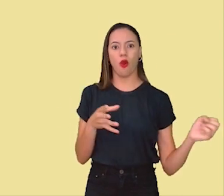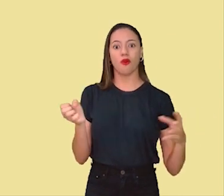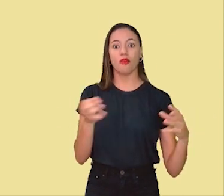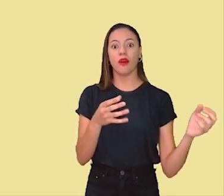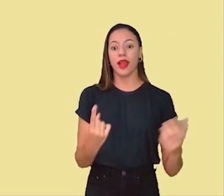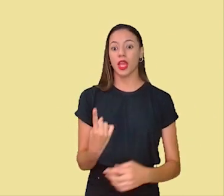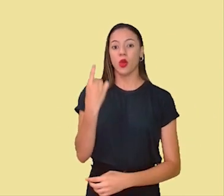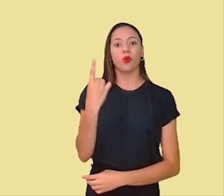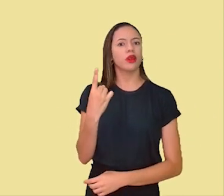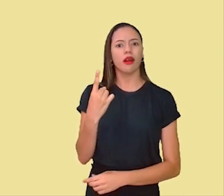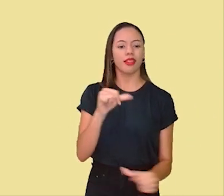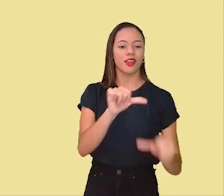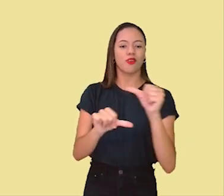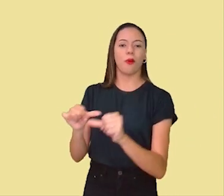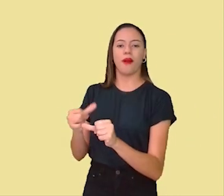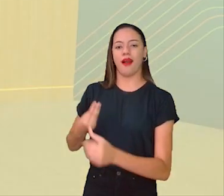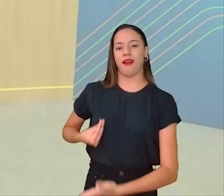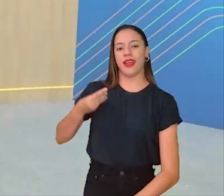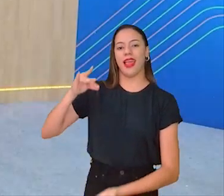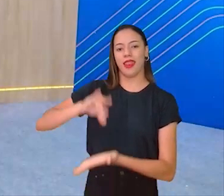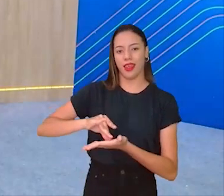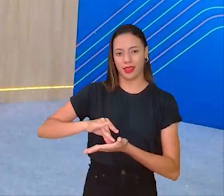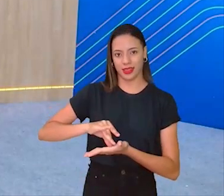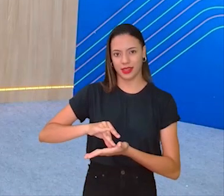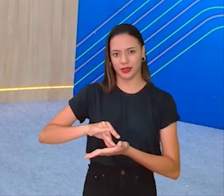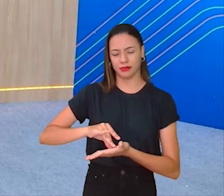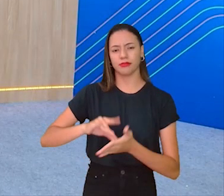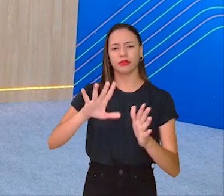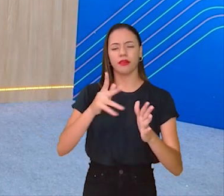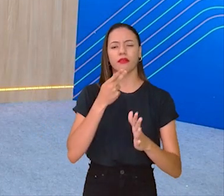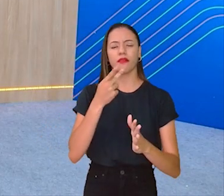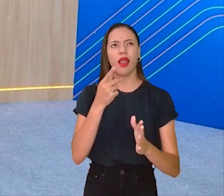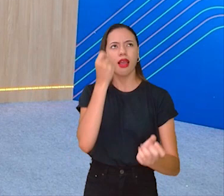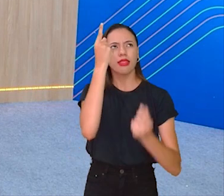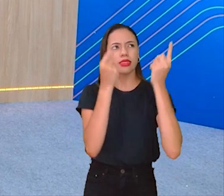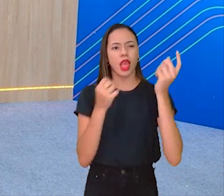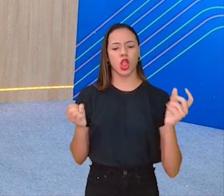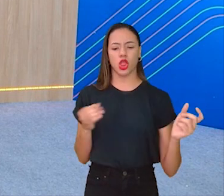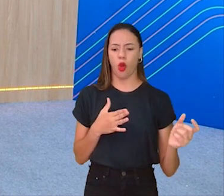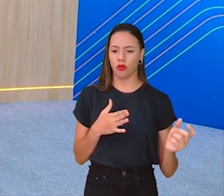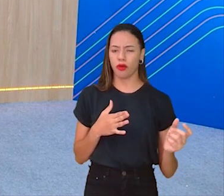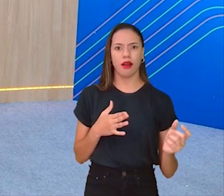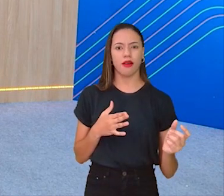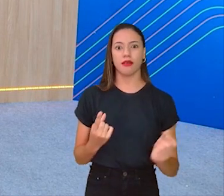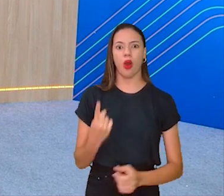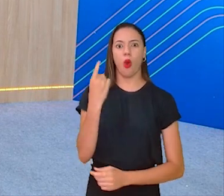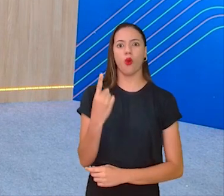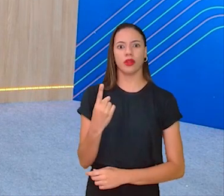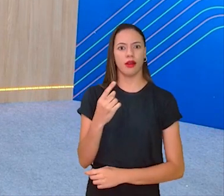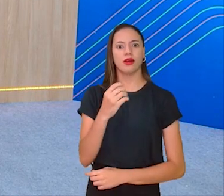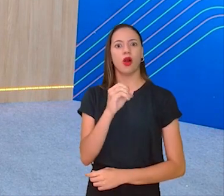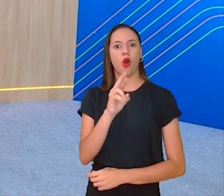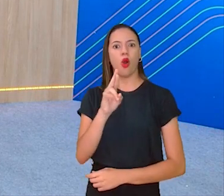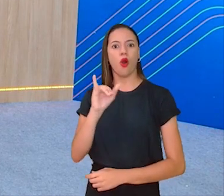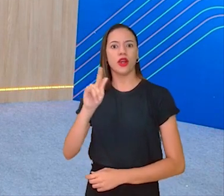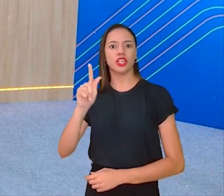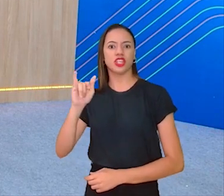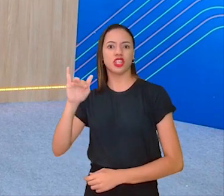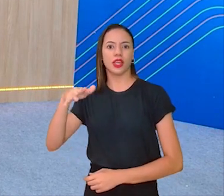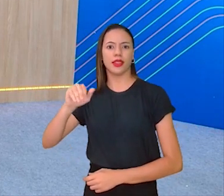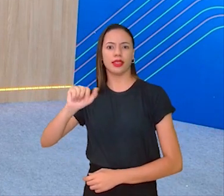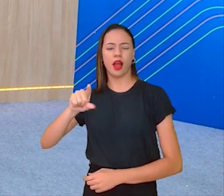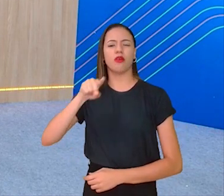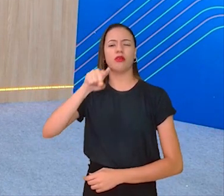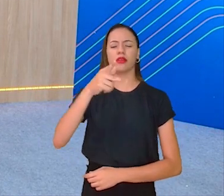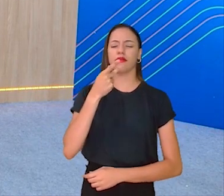em realidade. E aí, quando a gente fala ideias novas e originais, professor, o senhor falou de coisas que a gente vivenciou e tal.